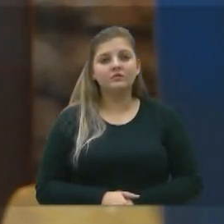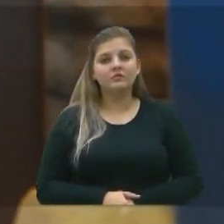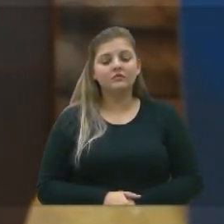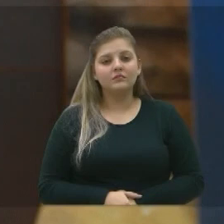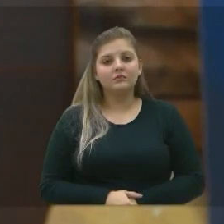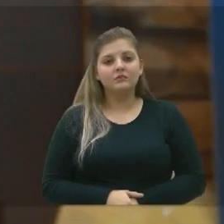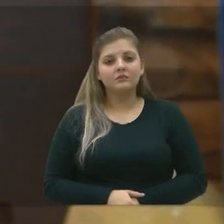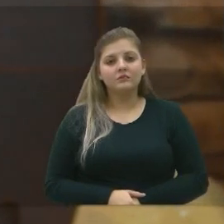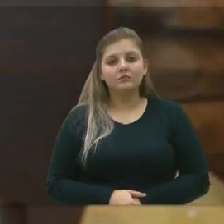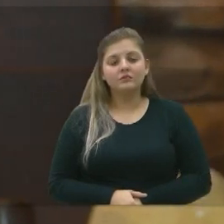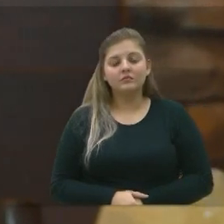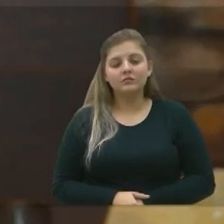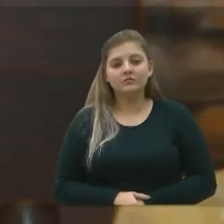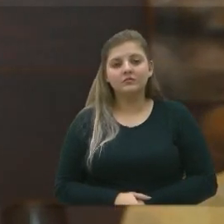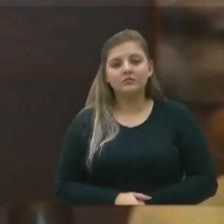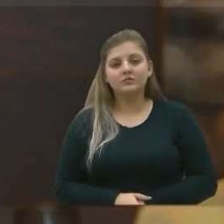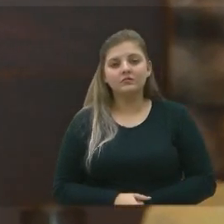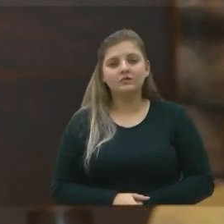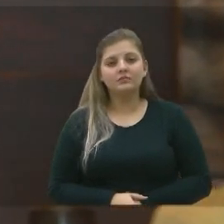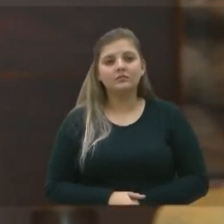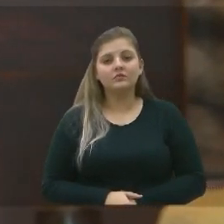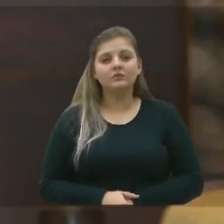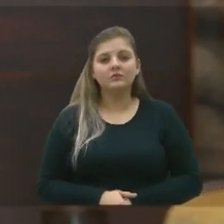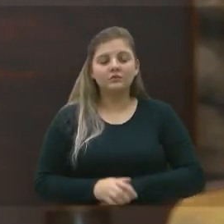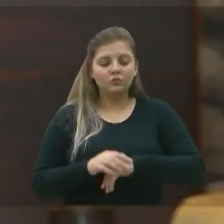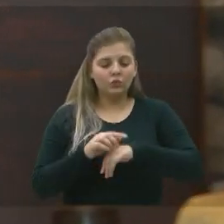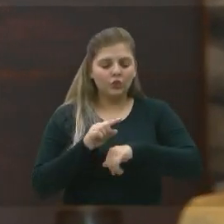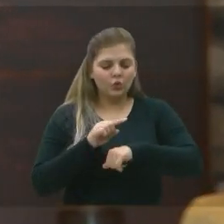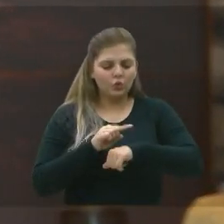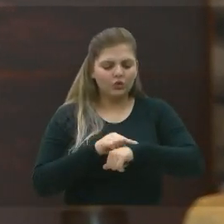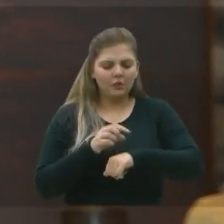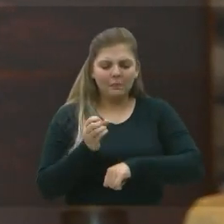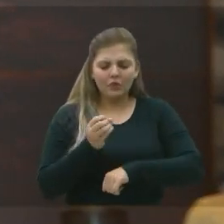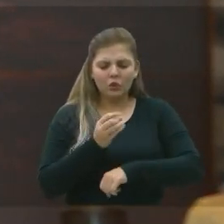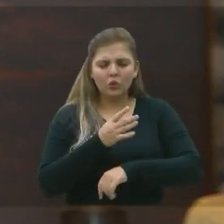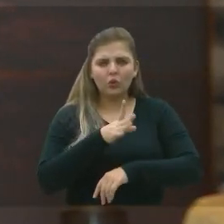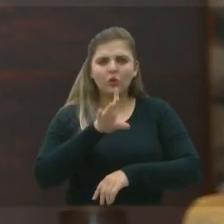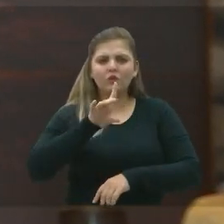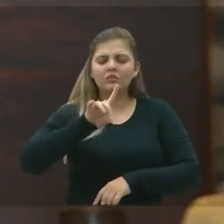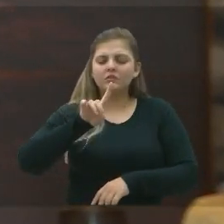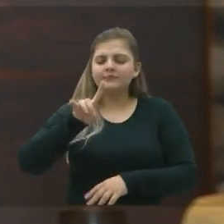E vai respirando o tempo novo de Deus.